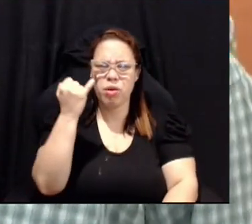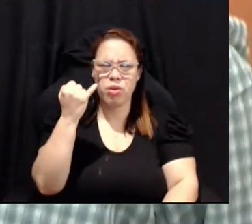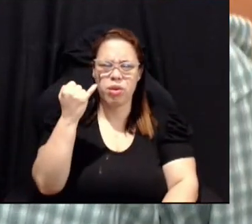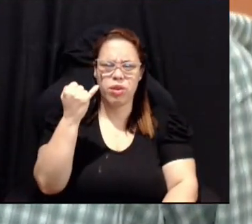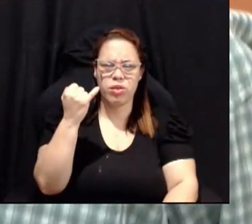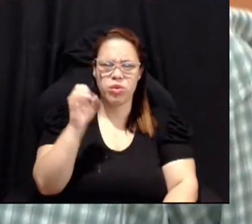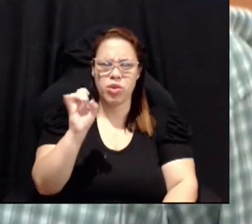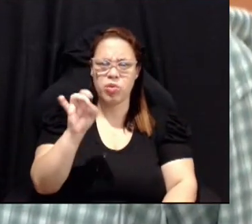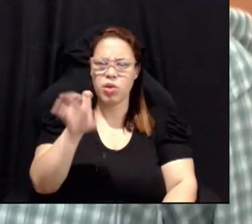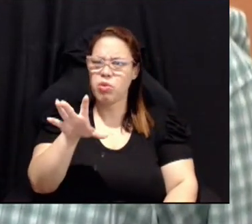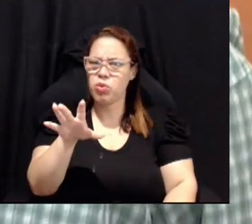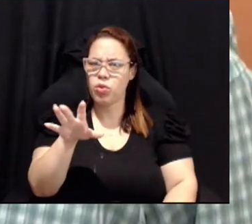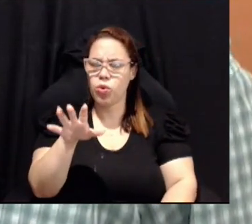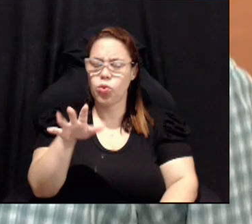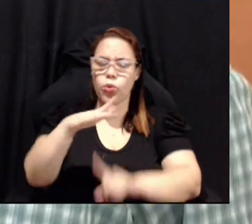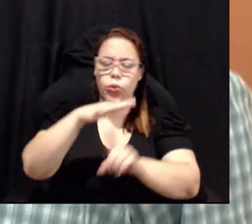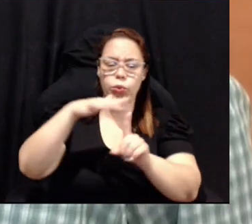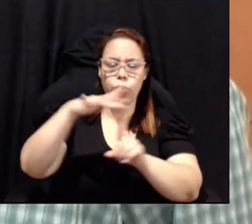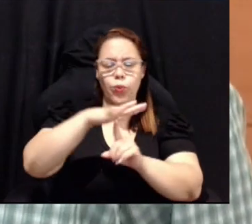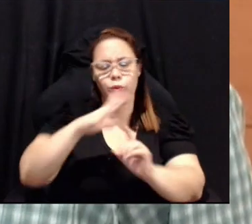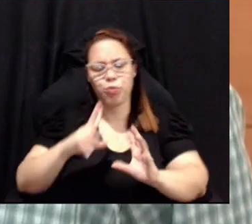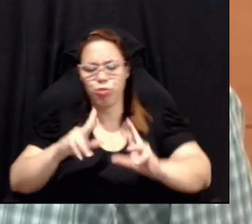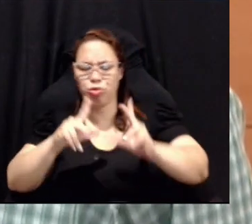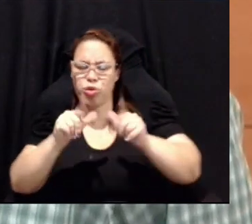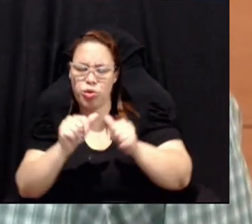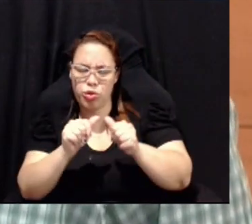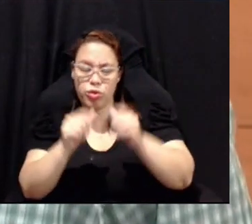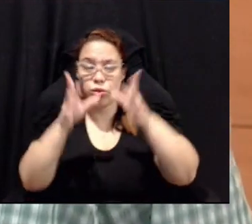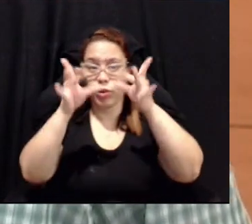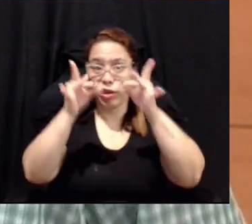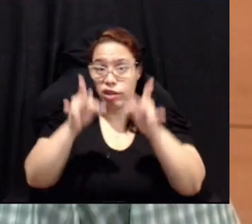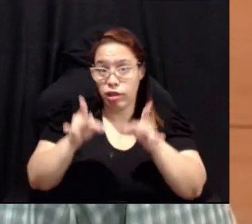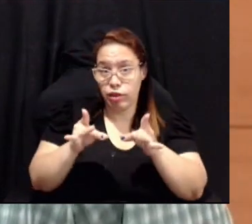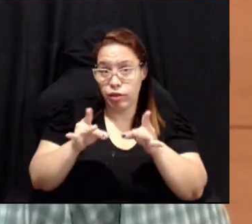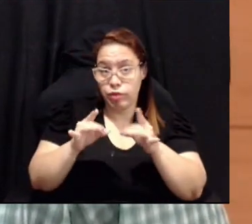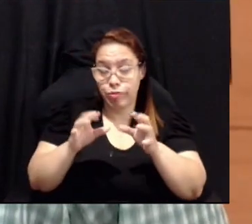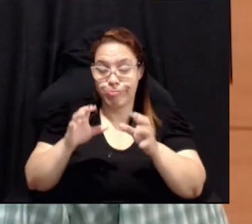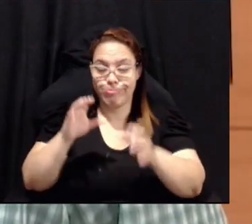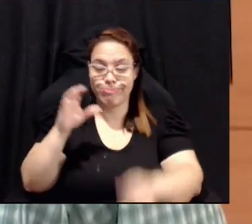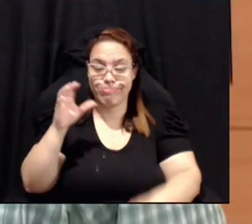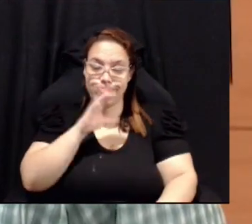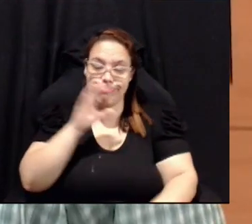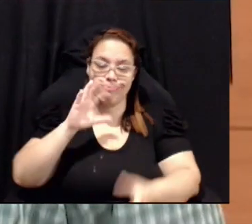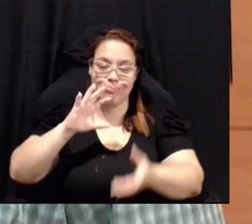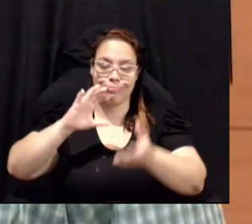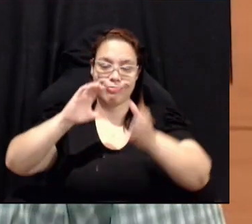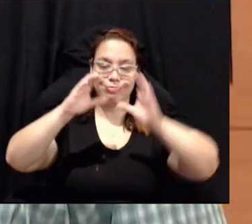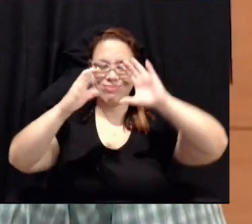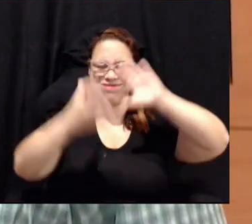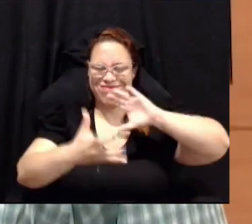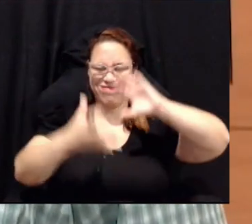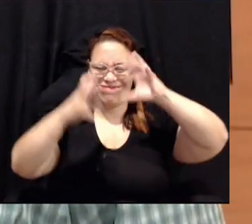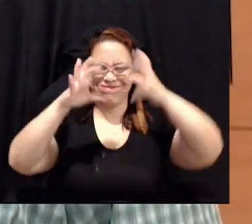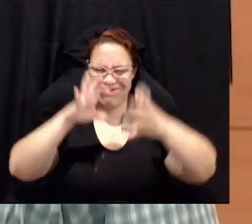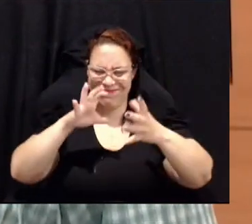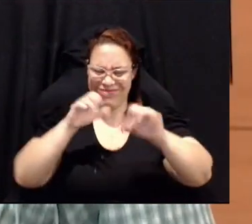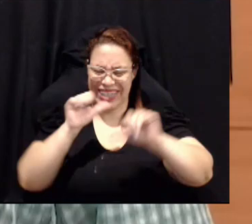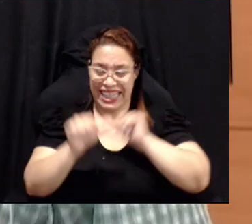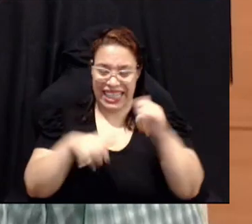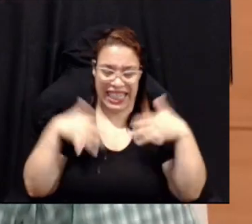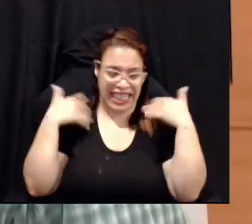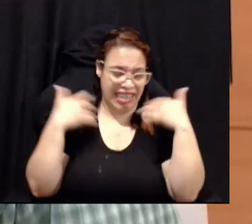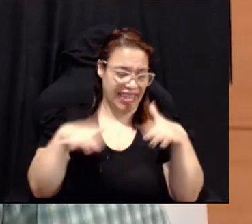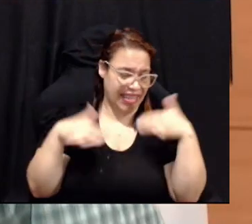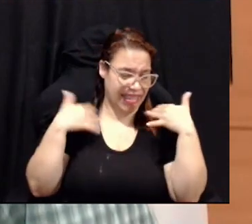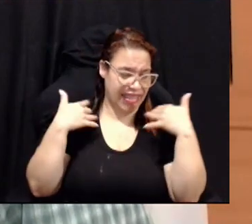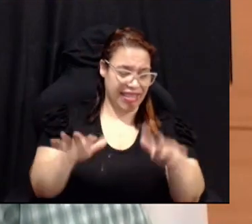o meio ambiente como um todo, mas especialmente a questão das mudanças climáticas. Nós estamos passando por um momento de muita crise